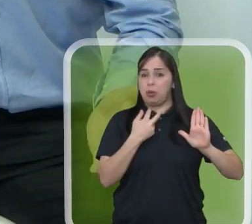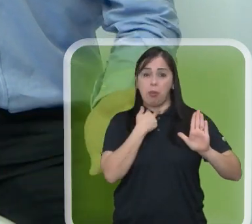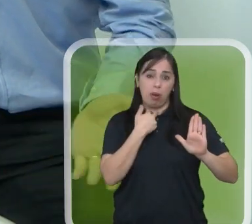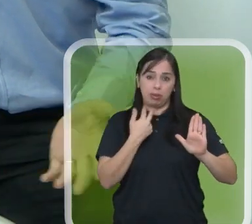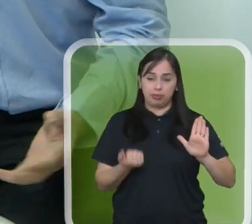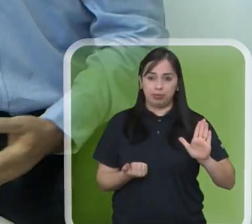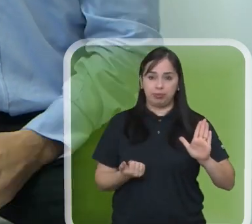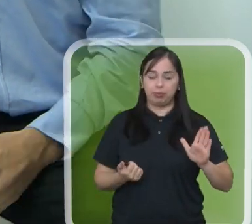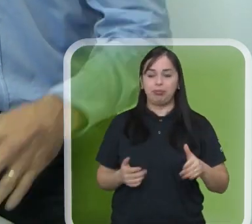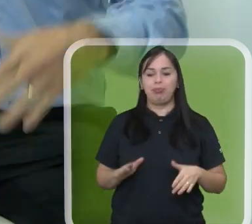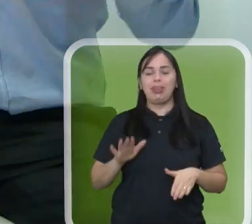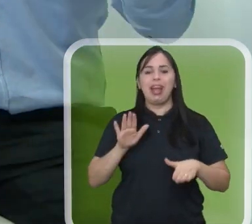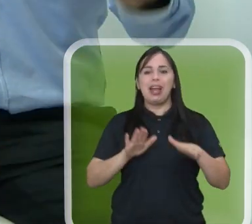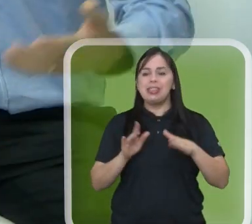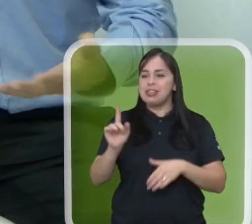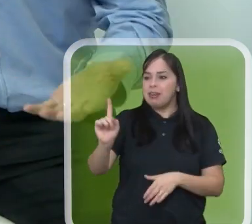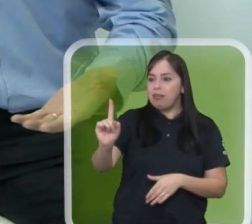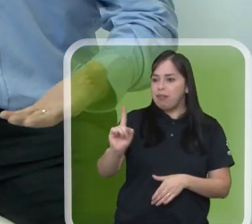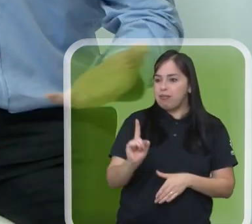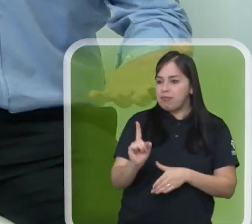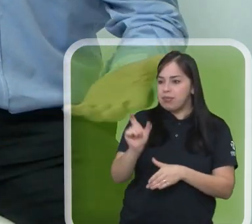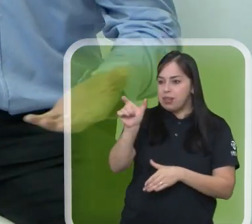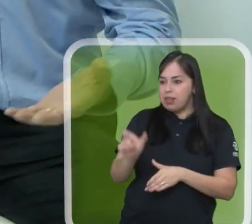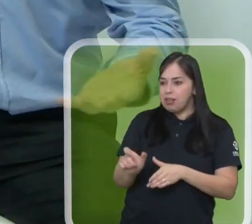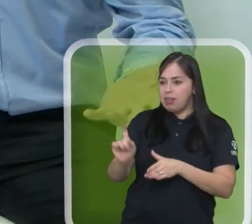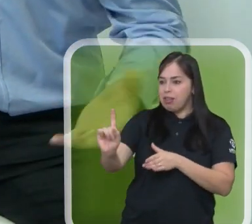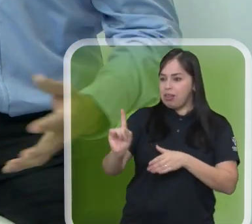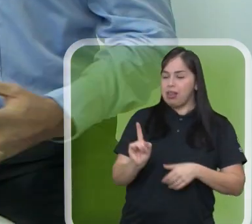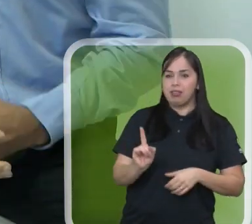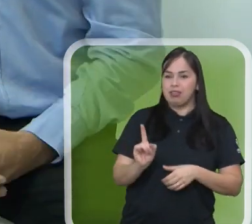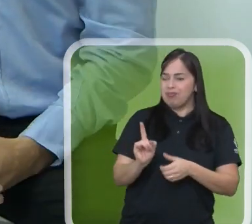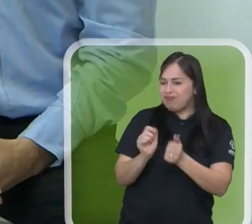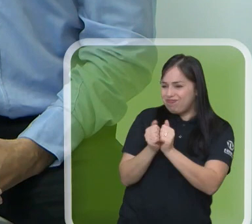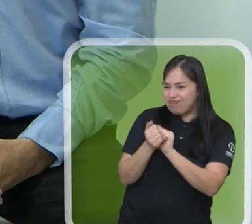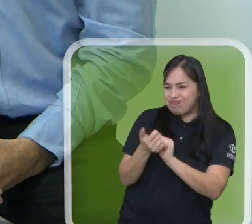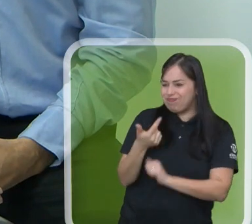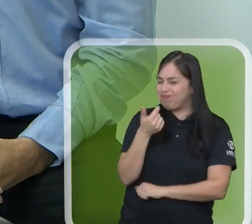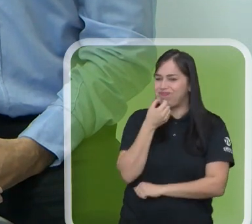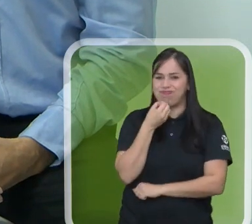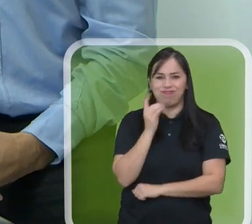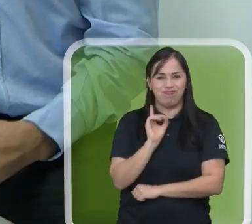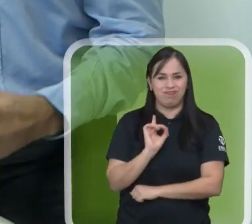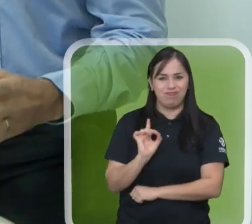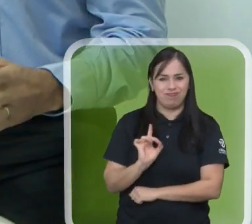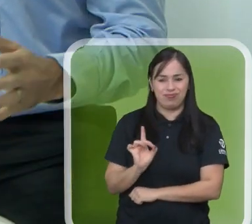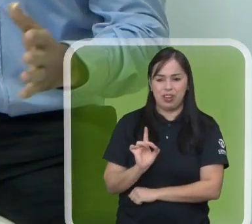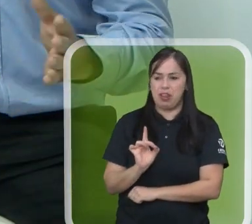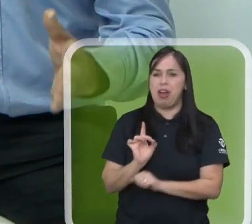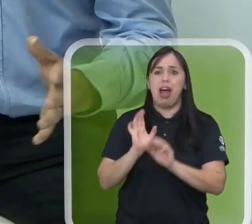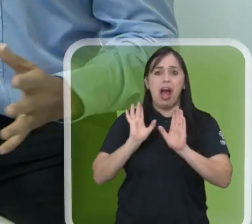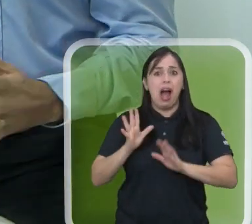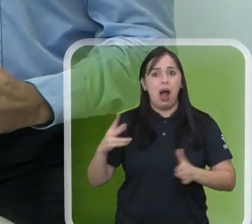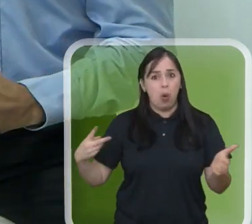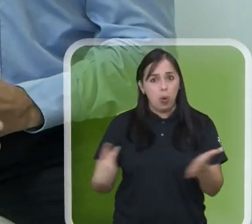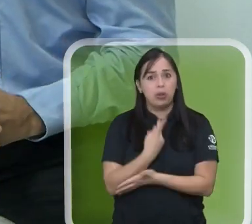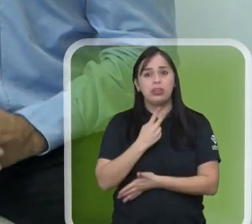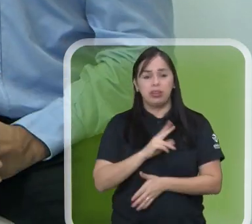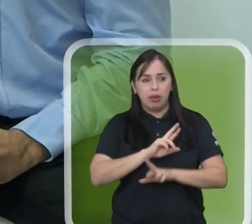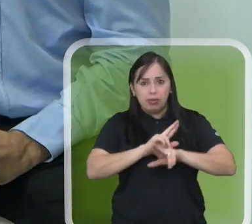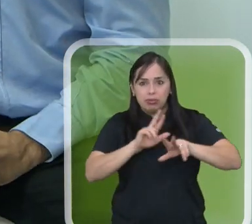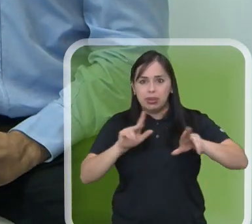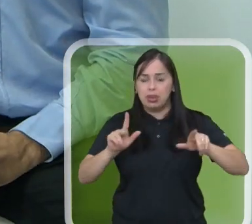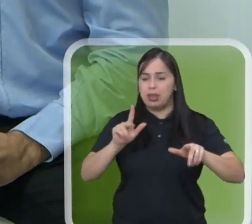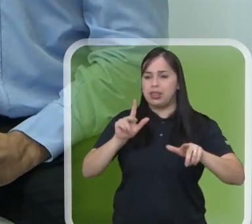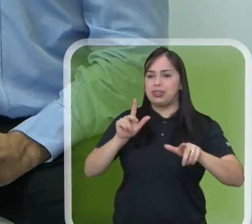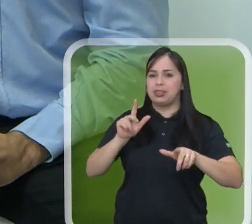não se adaptou, ele foi bem no outro clube, chega aqui, ele não consegue, isso é normal, acontece. É como aconteceu com vários jogadores, principalmente na questão do